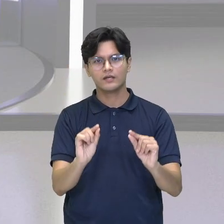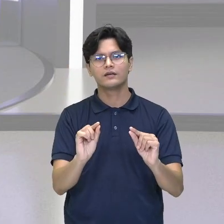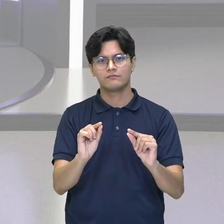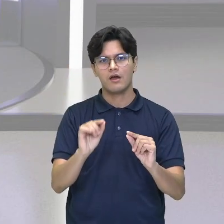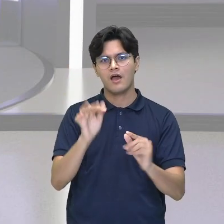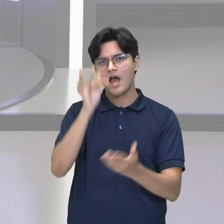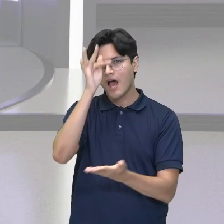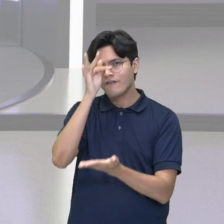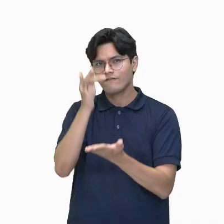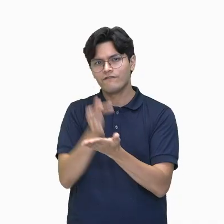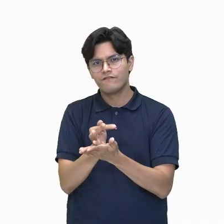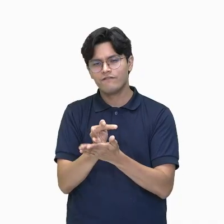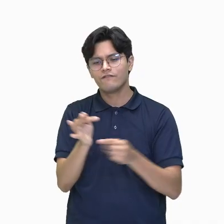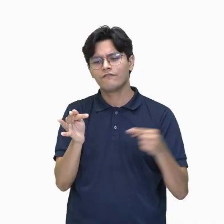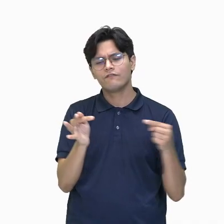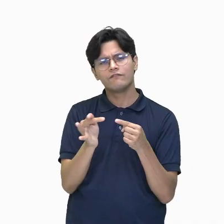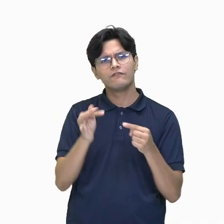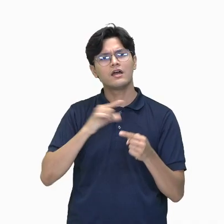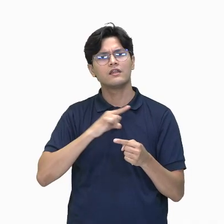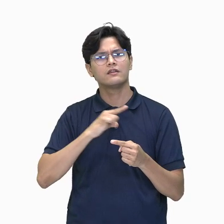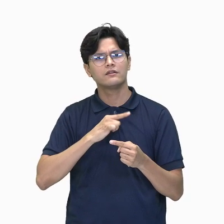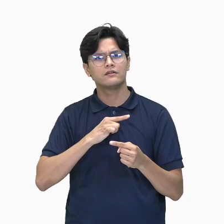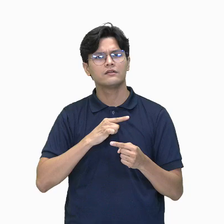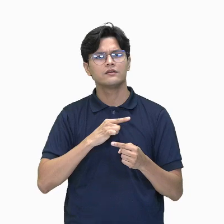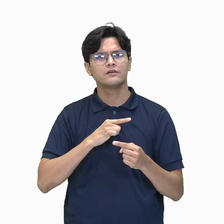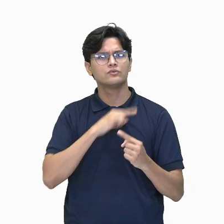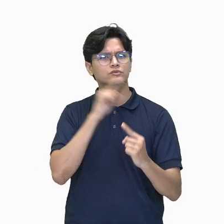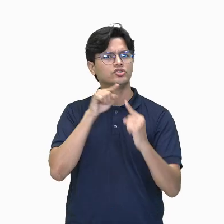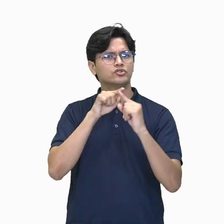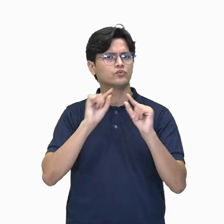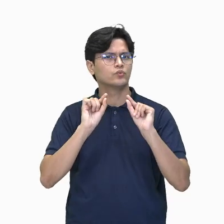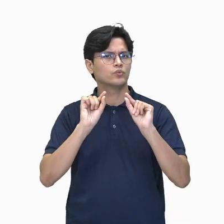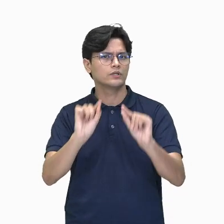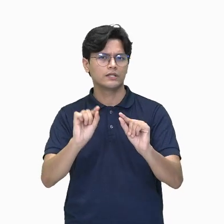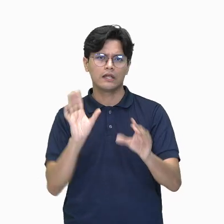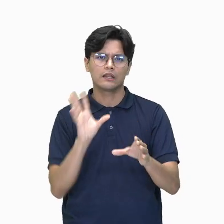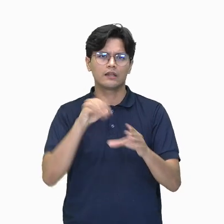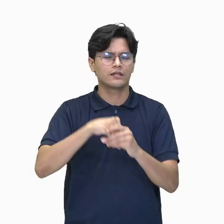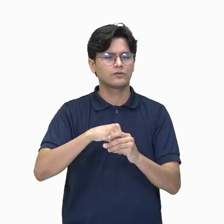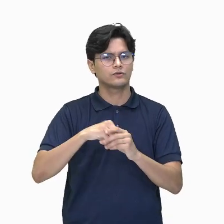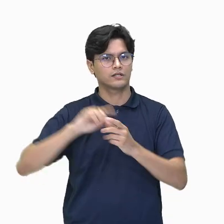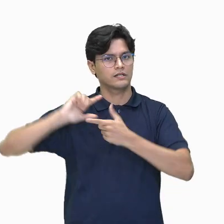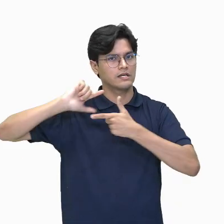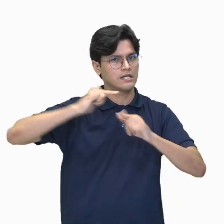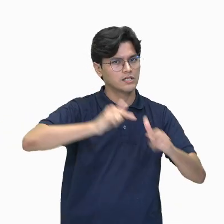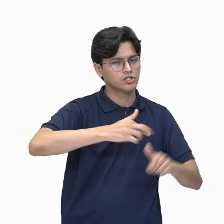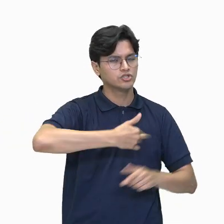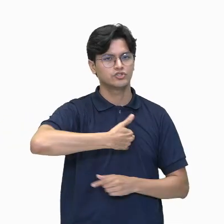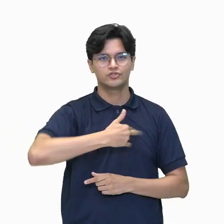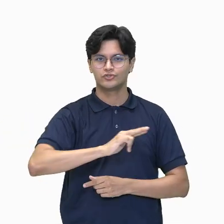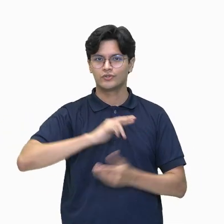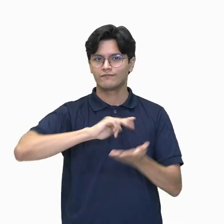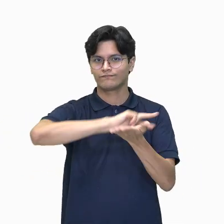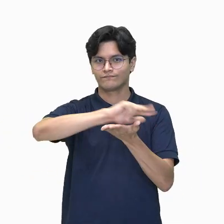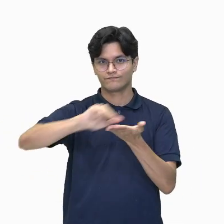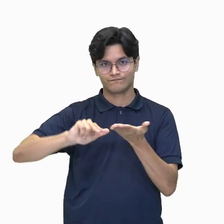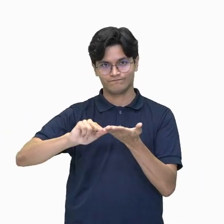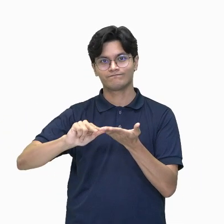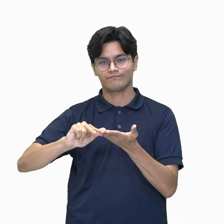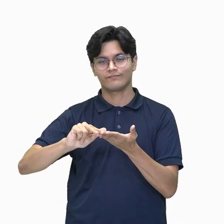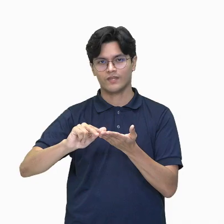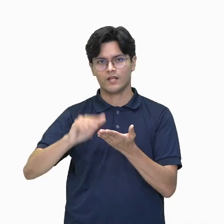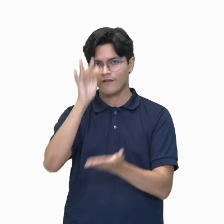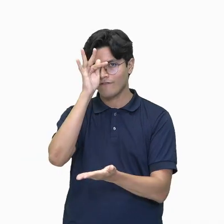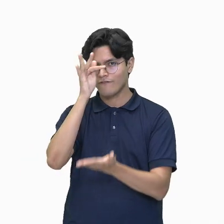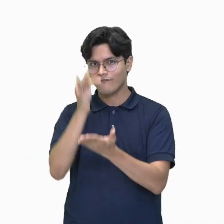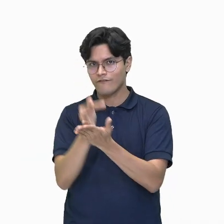nas diversas religiões que nós conhecemos, ok? Preste atenção aí no papel da fé, dá uma